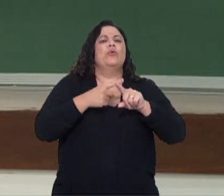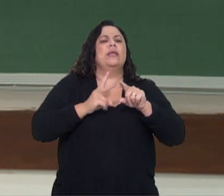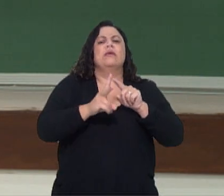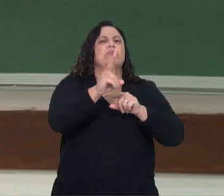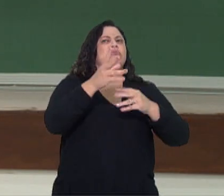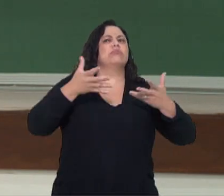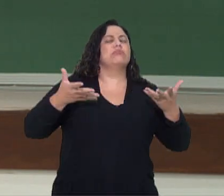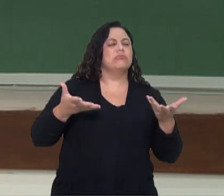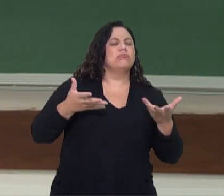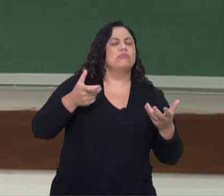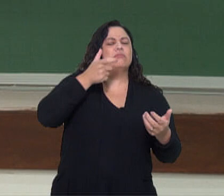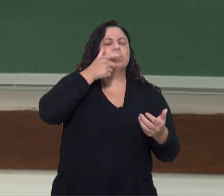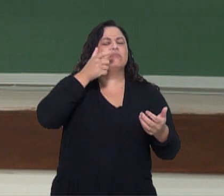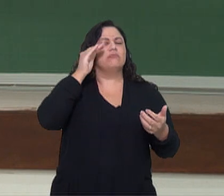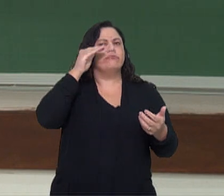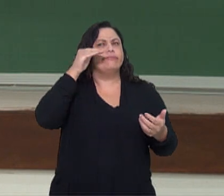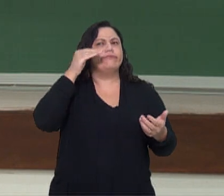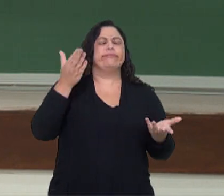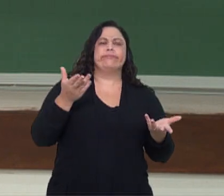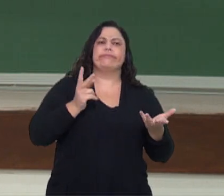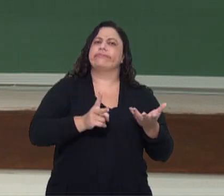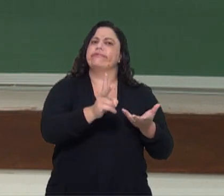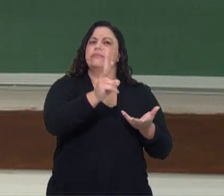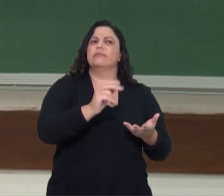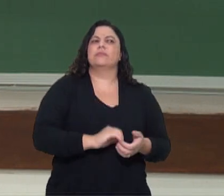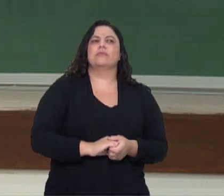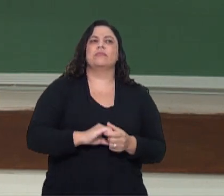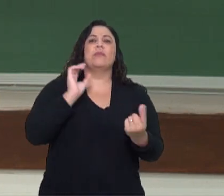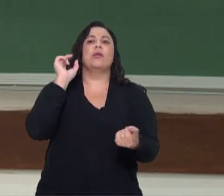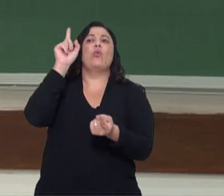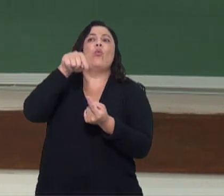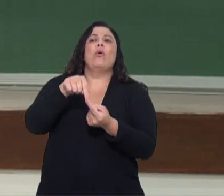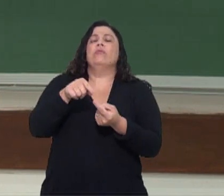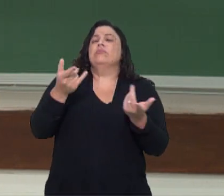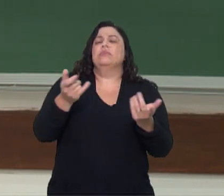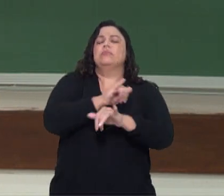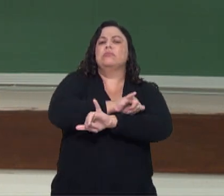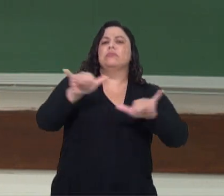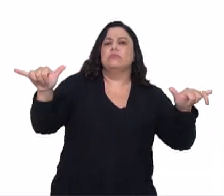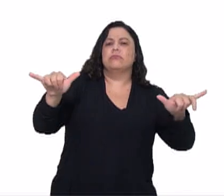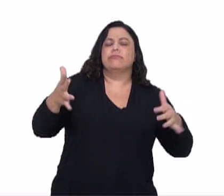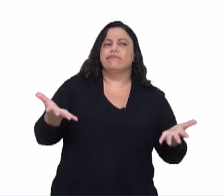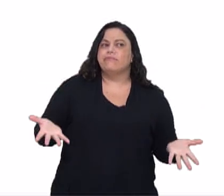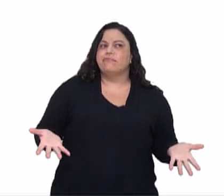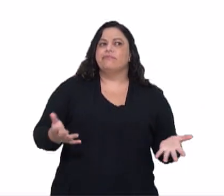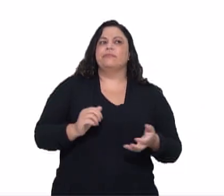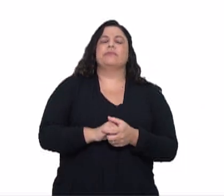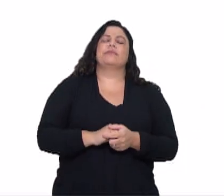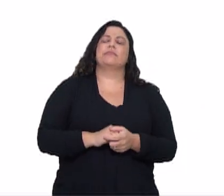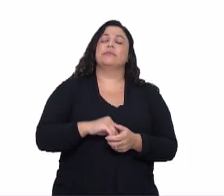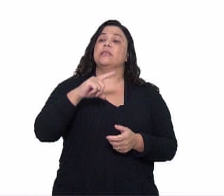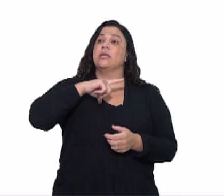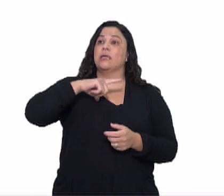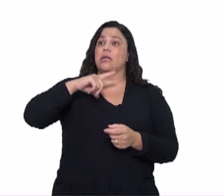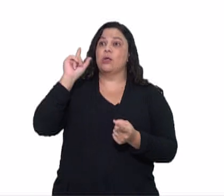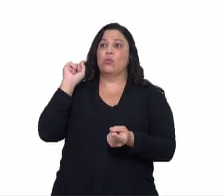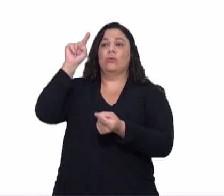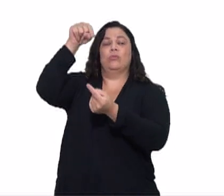aquilo. Então, qual que é o objetivo de uma notícia? Ela tem como